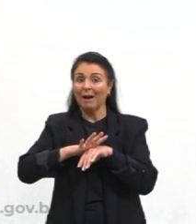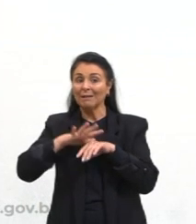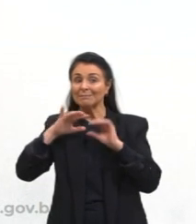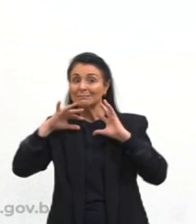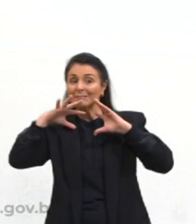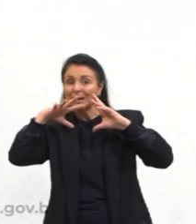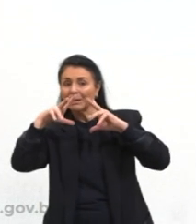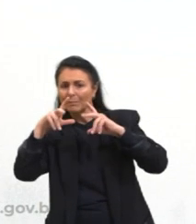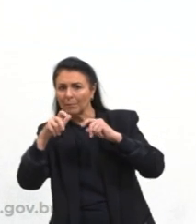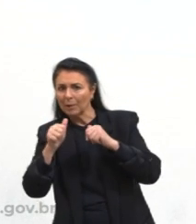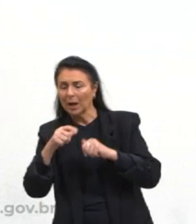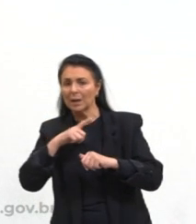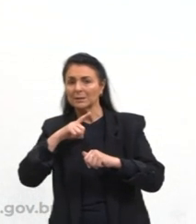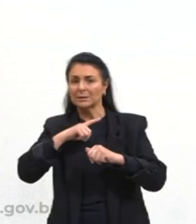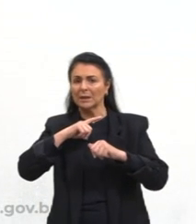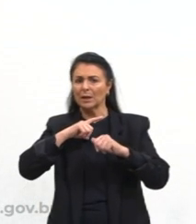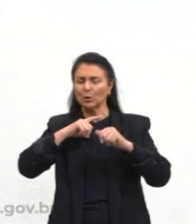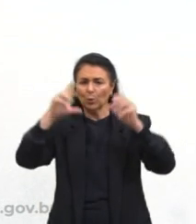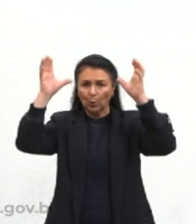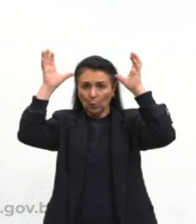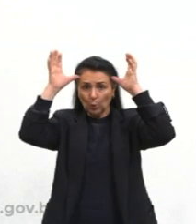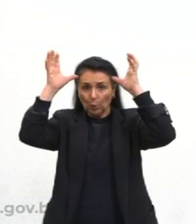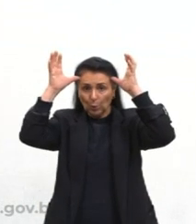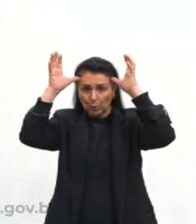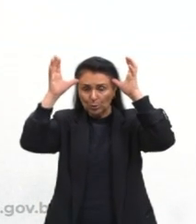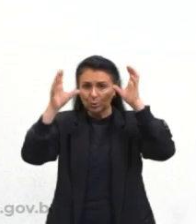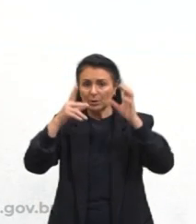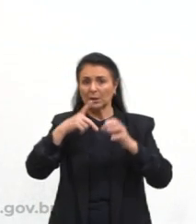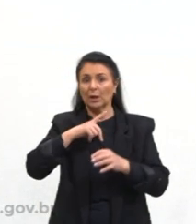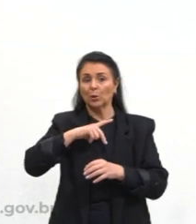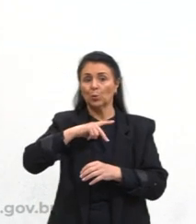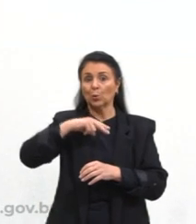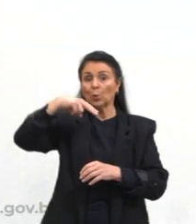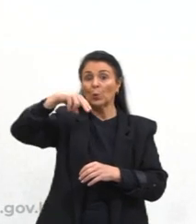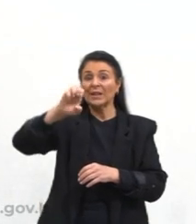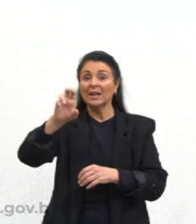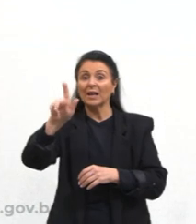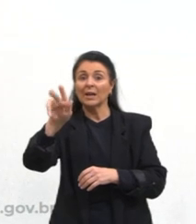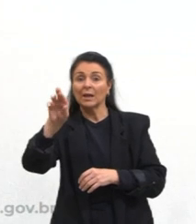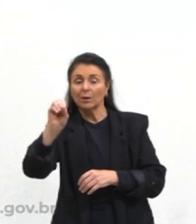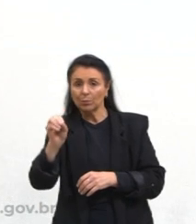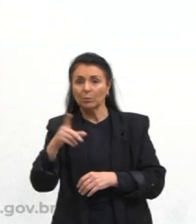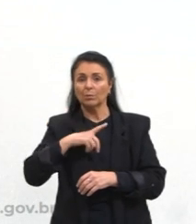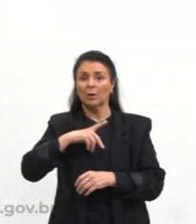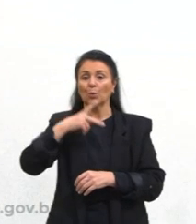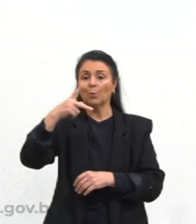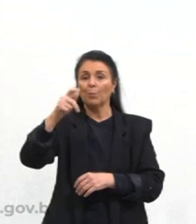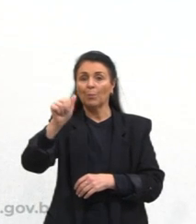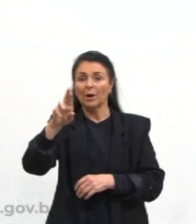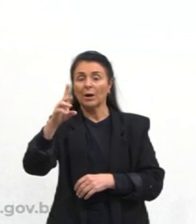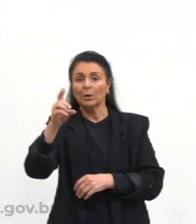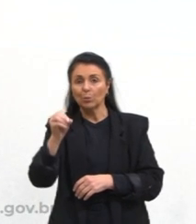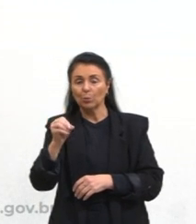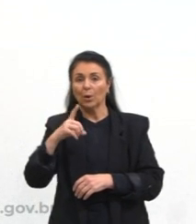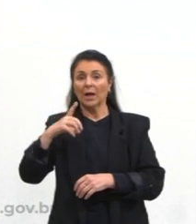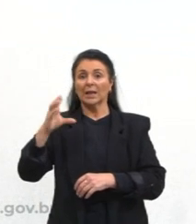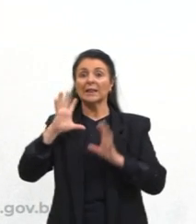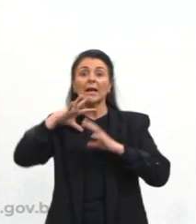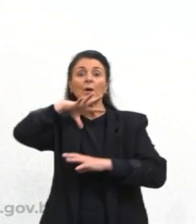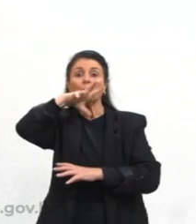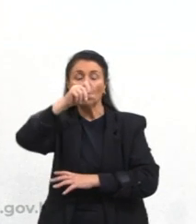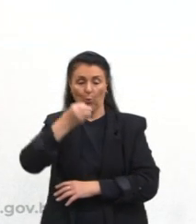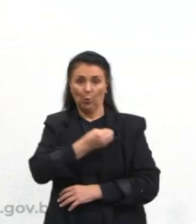olha lá tu tem urso mas não é polar ele já urso negros Pardo né aí tu vai ter de Altinho lynceo na os